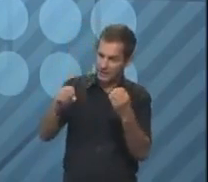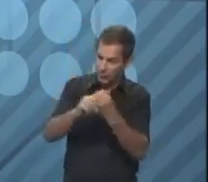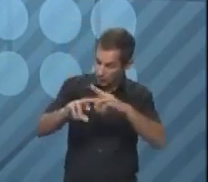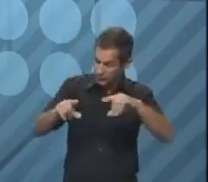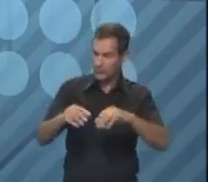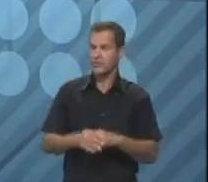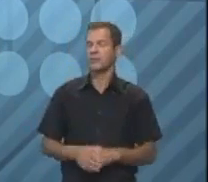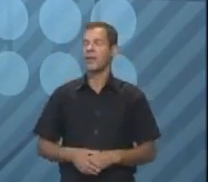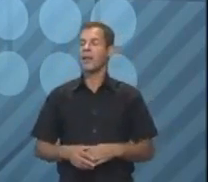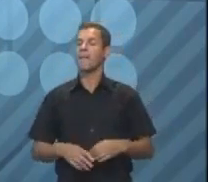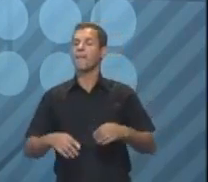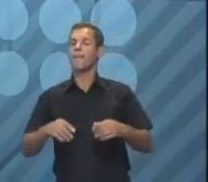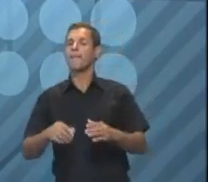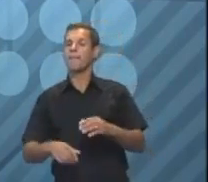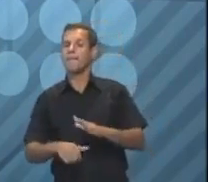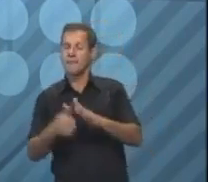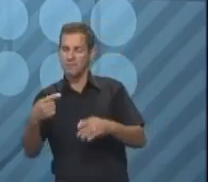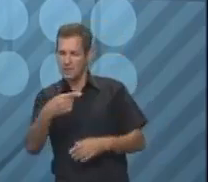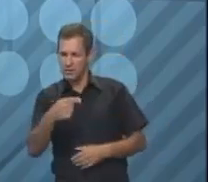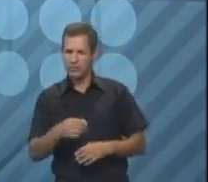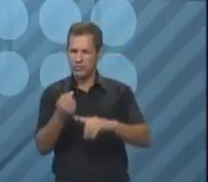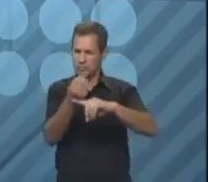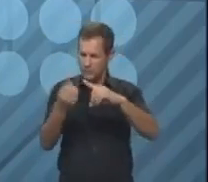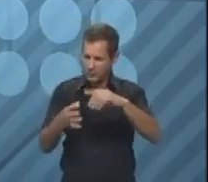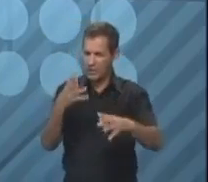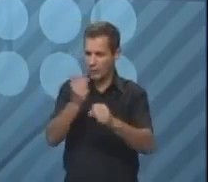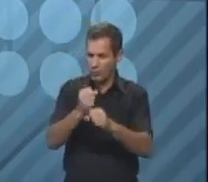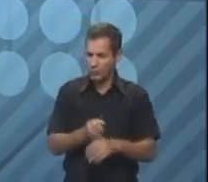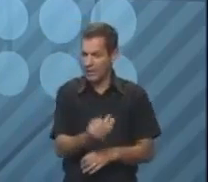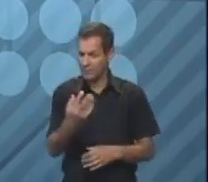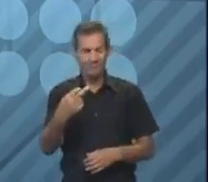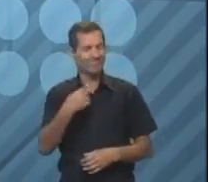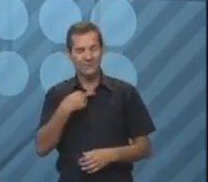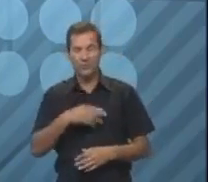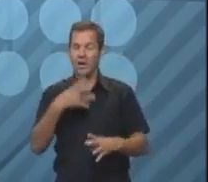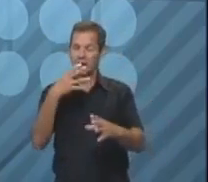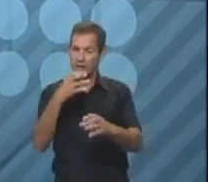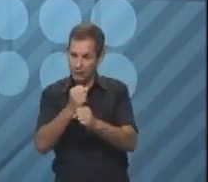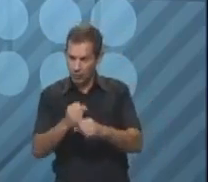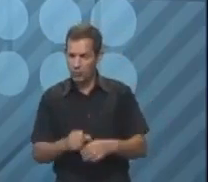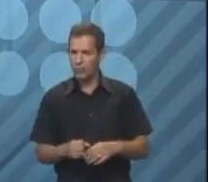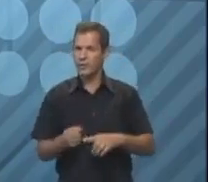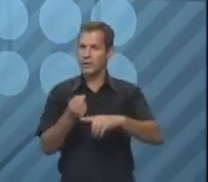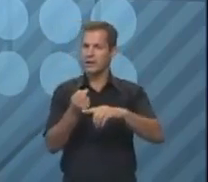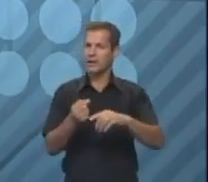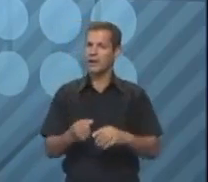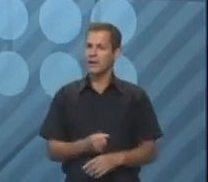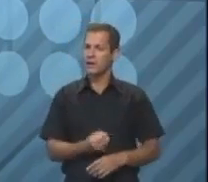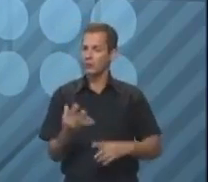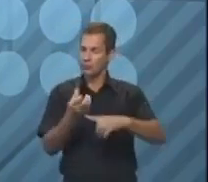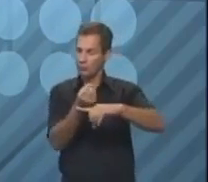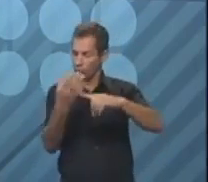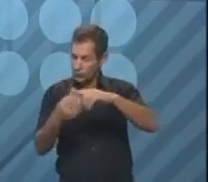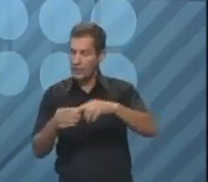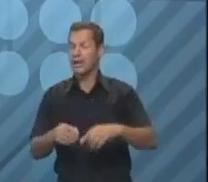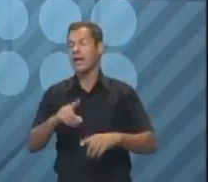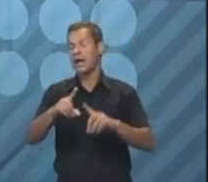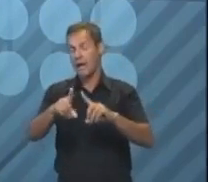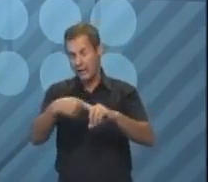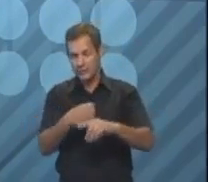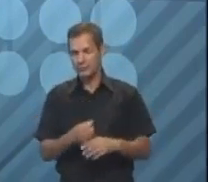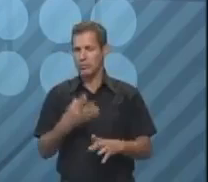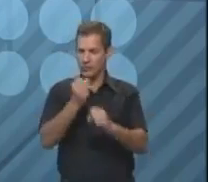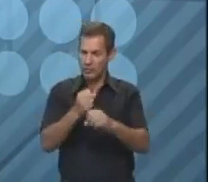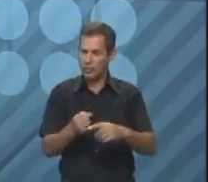exemplo, diminuir as funções e calcular o volume. Não, calcula o volume de uma função, calcula o volume da outra função